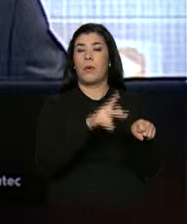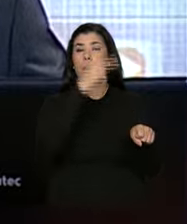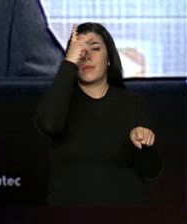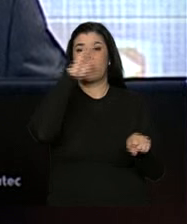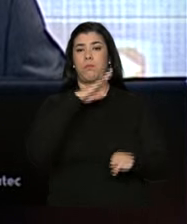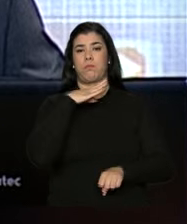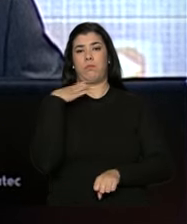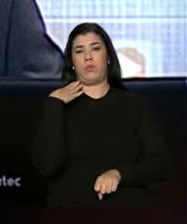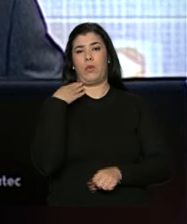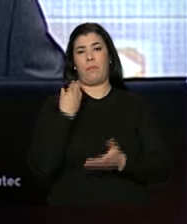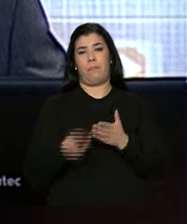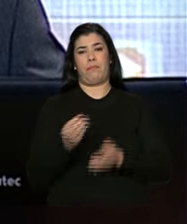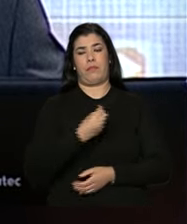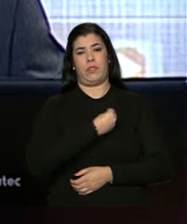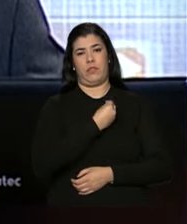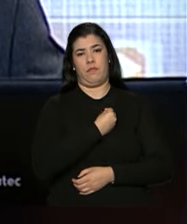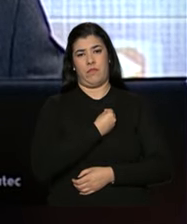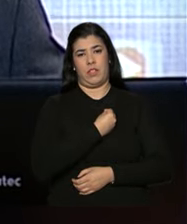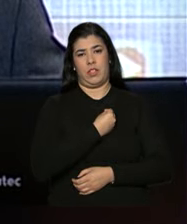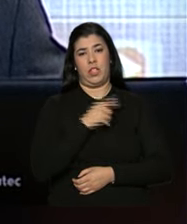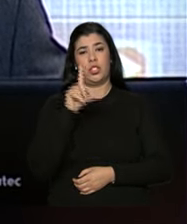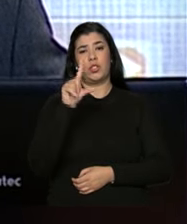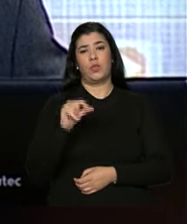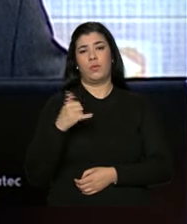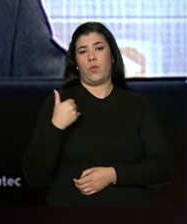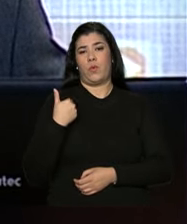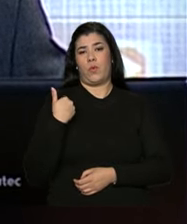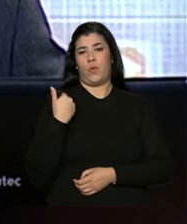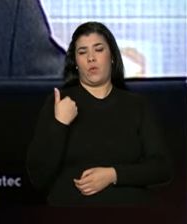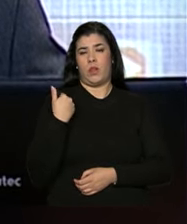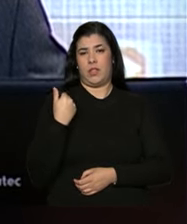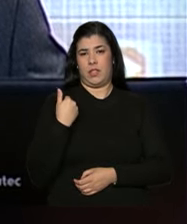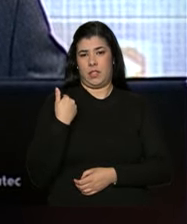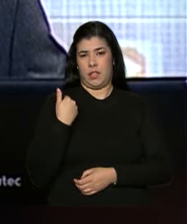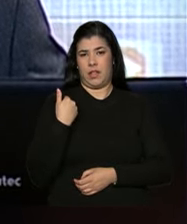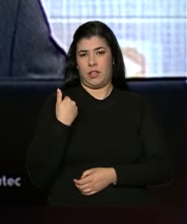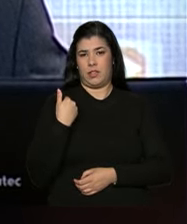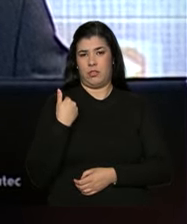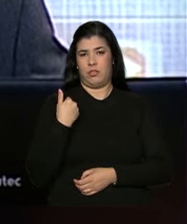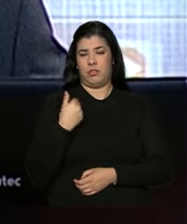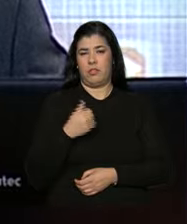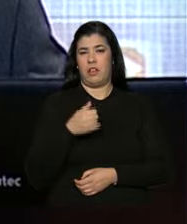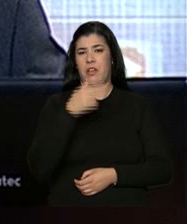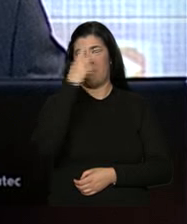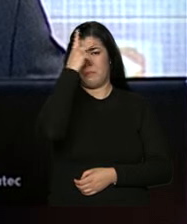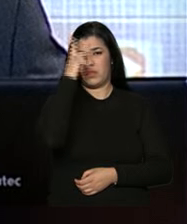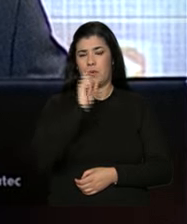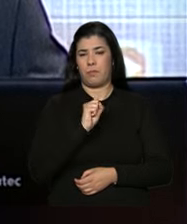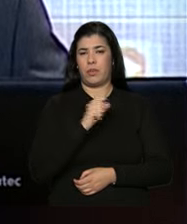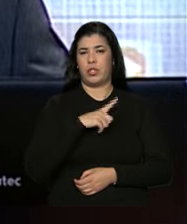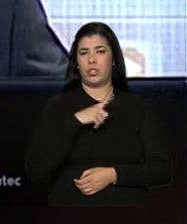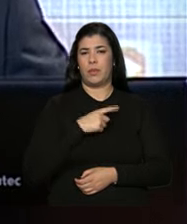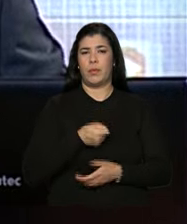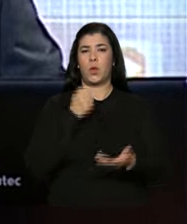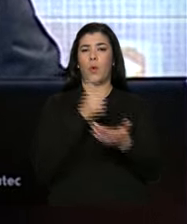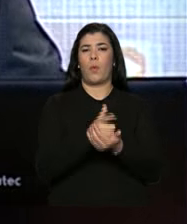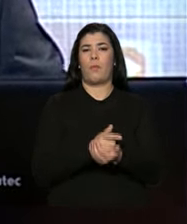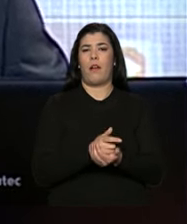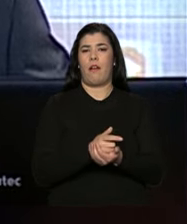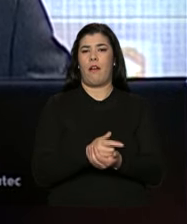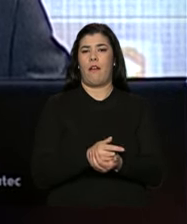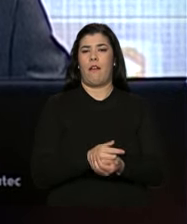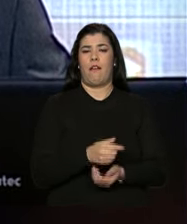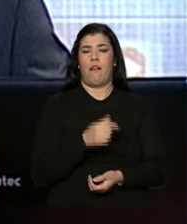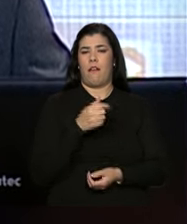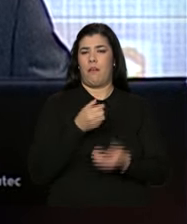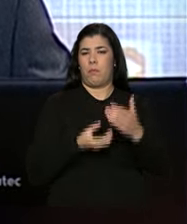projeto, reduz a idade mínima para obtenção de arma de fogo de 25 para 21. Eu vou não vou